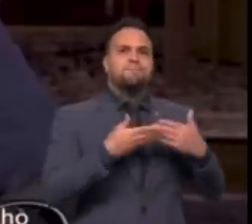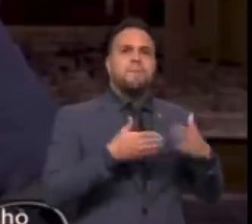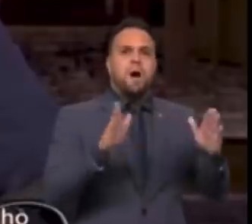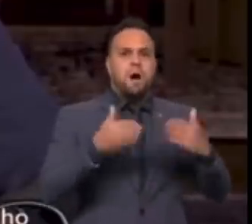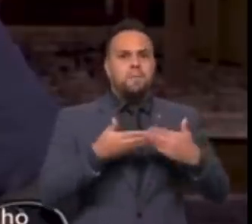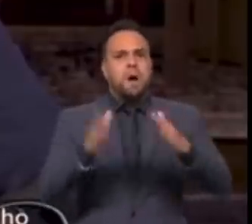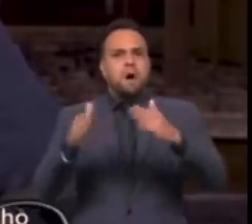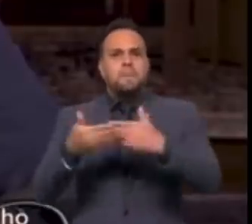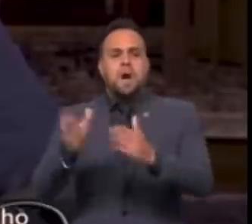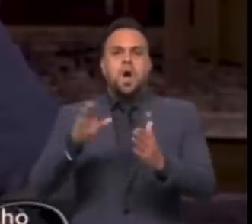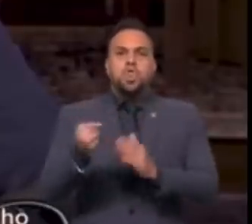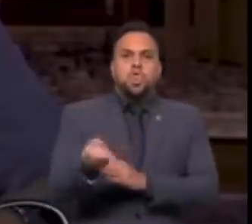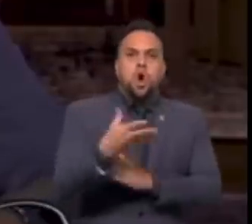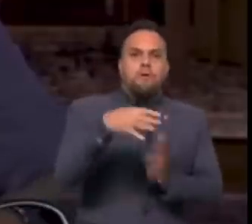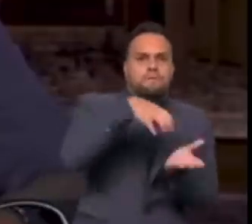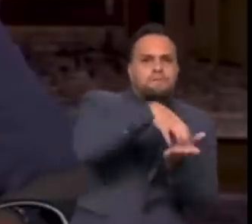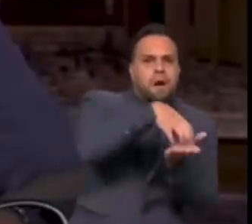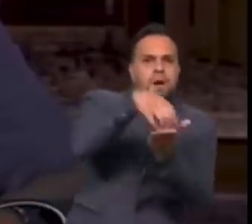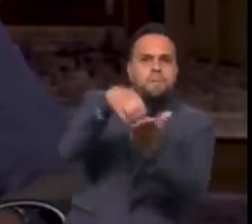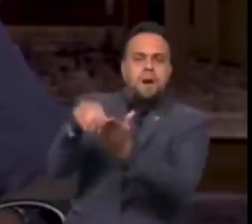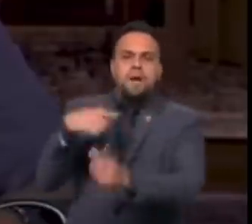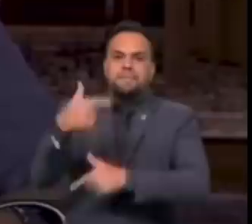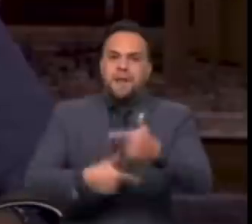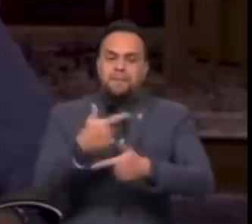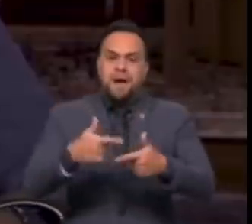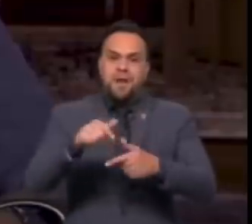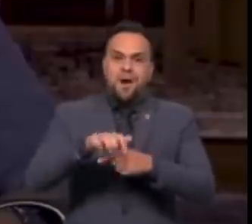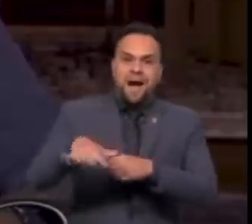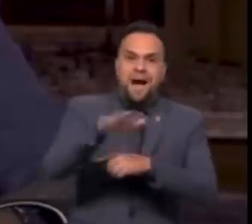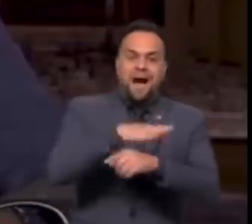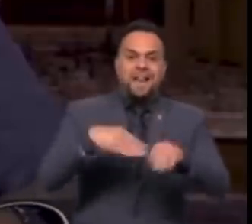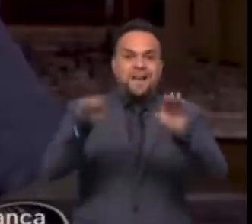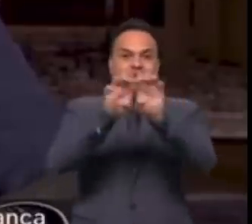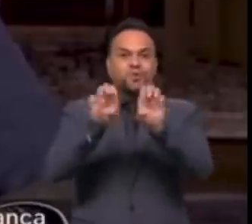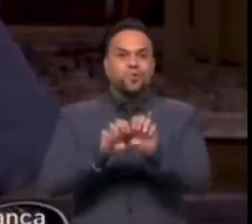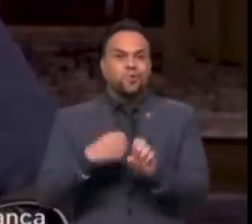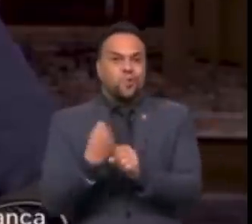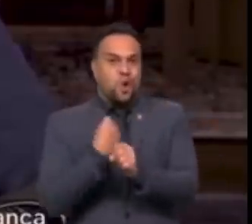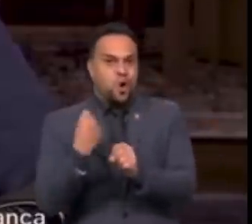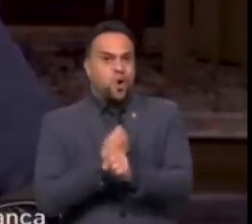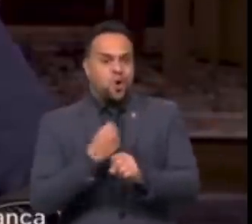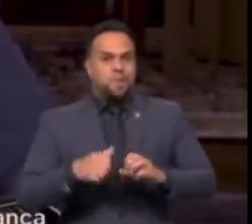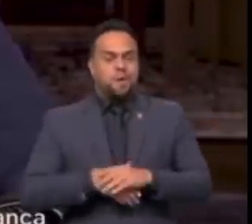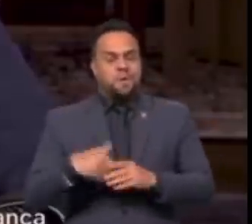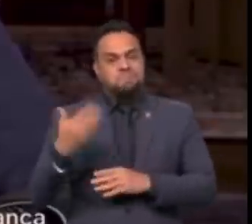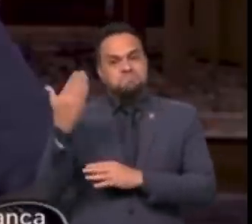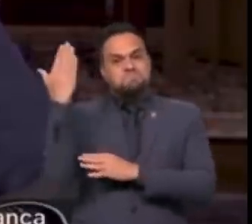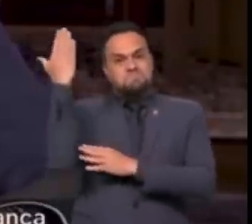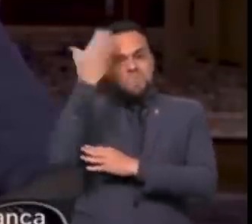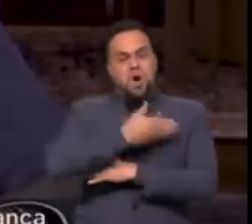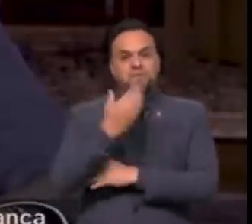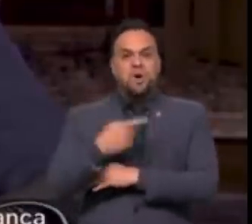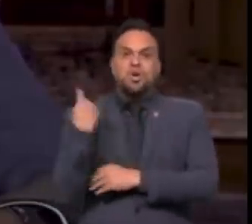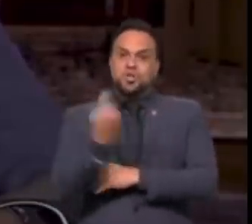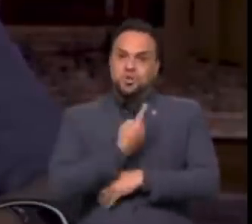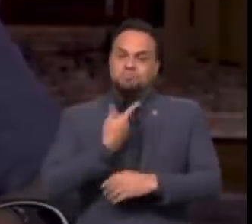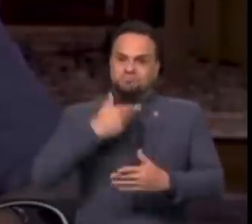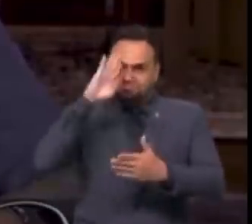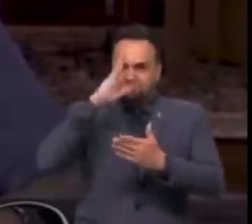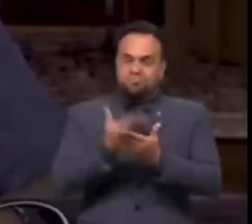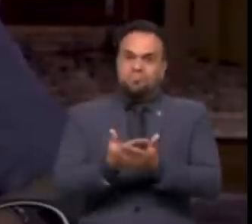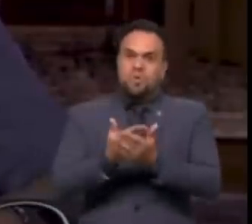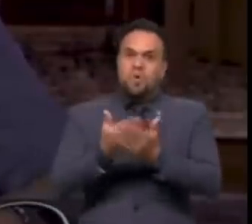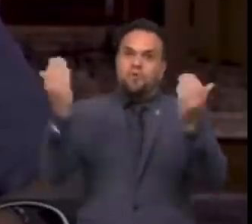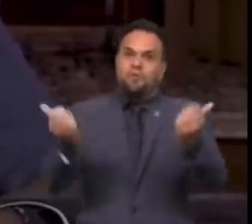vão gerar milhões de novos postos de trabalho somente nas áreas de infraestrutura Isso é uma prova de que re conquistamos a confiança